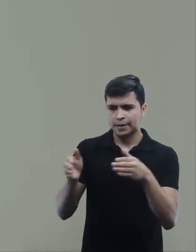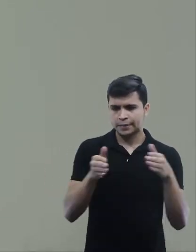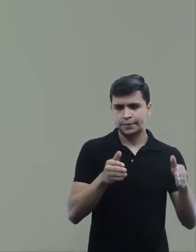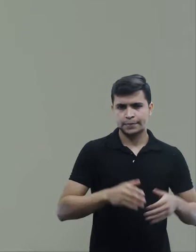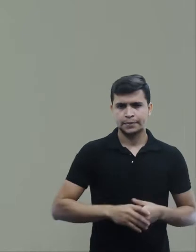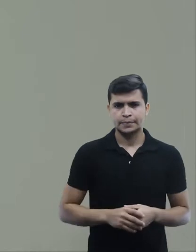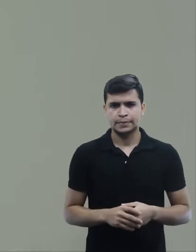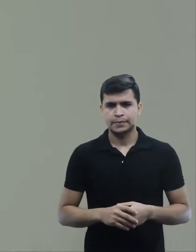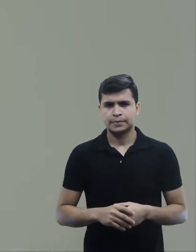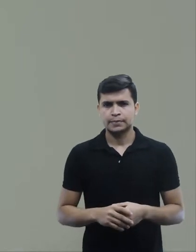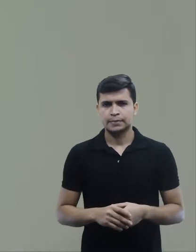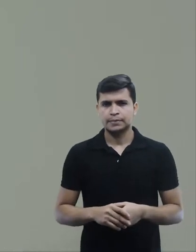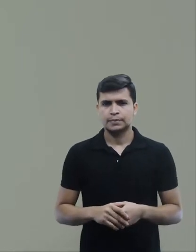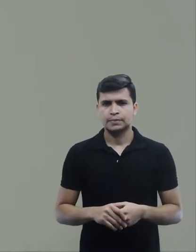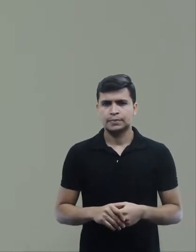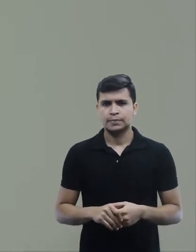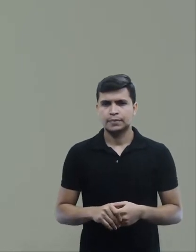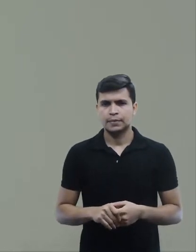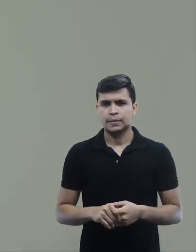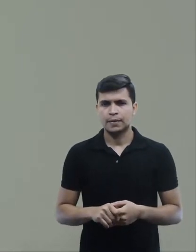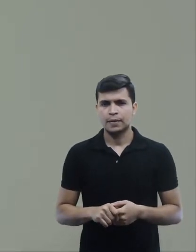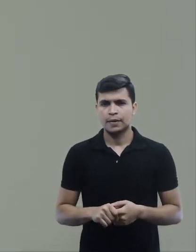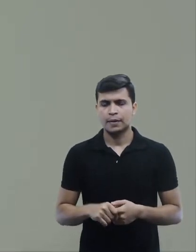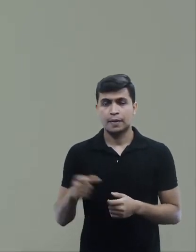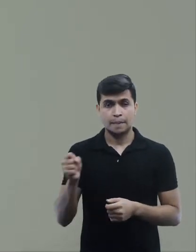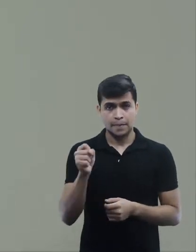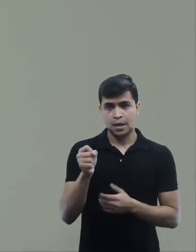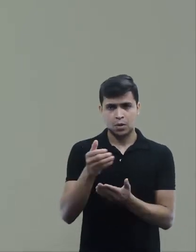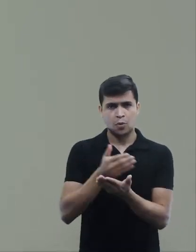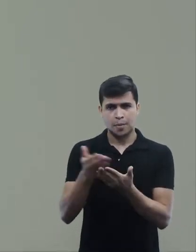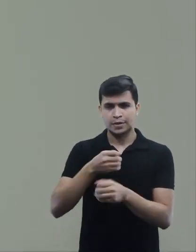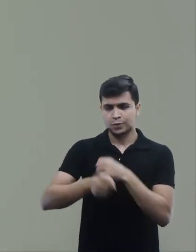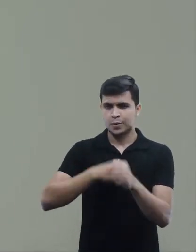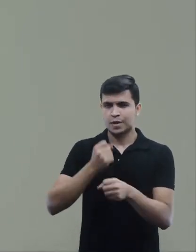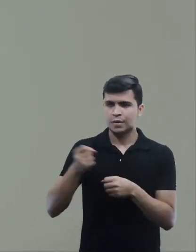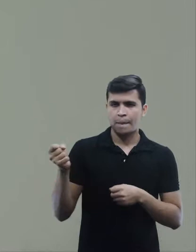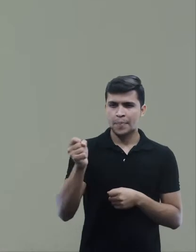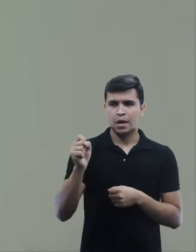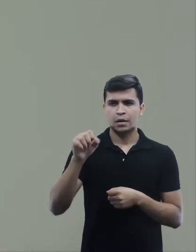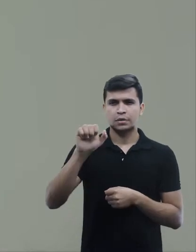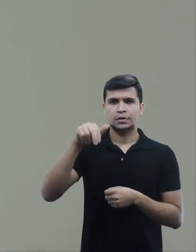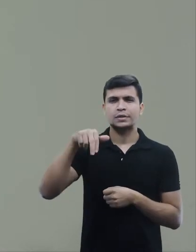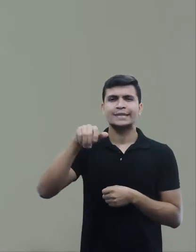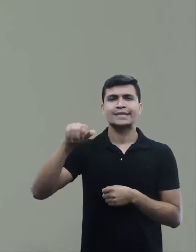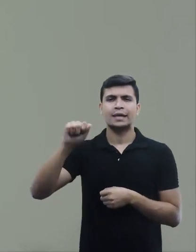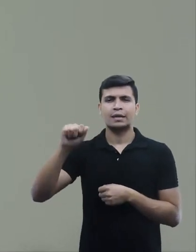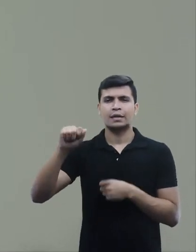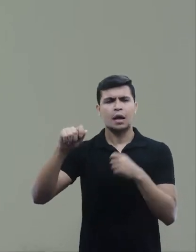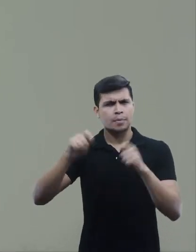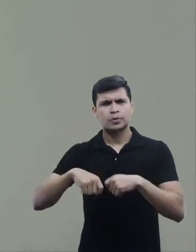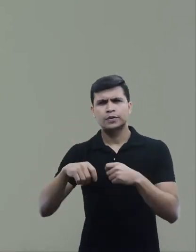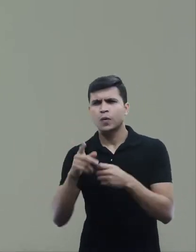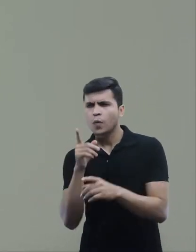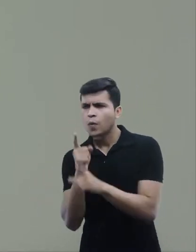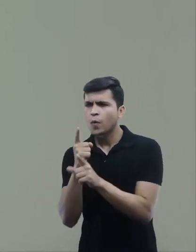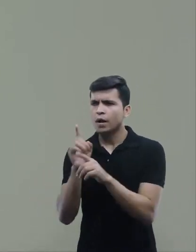agora propomos. Ao aplicar o SENA no início do período letivo, será possível identificar como